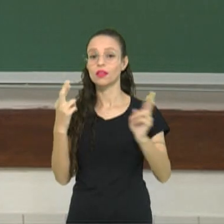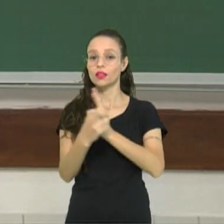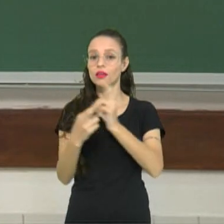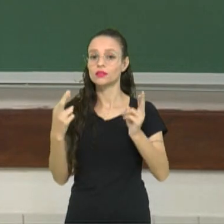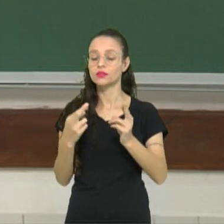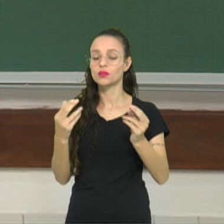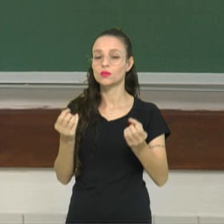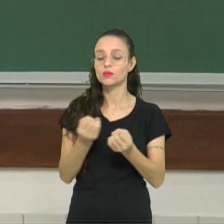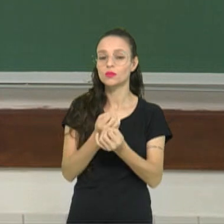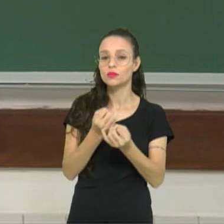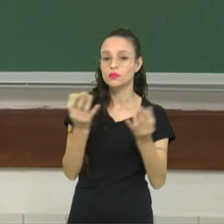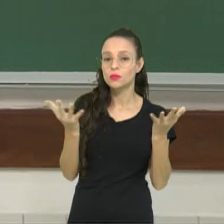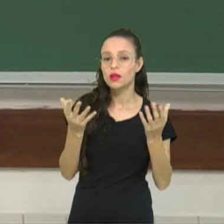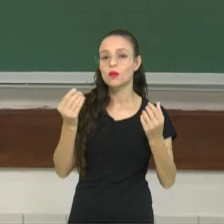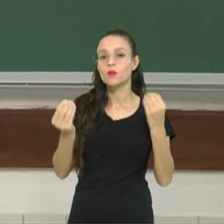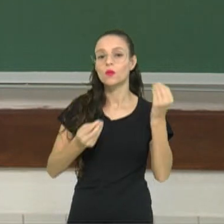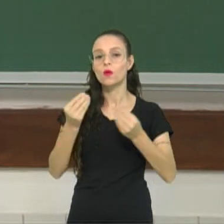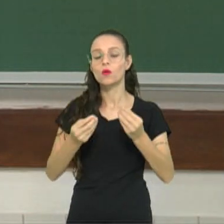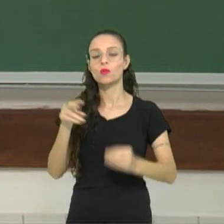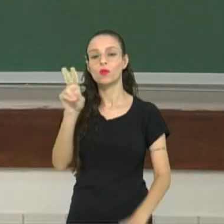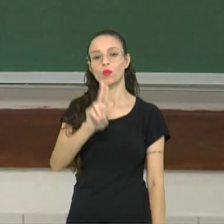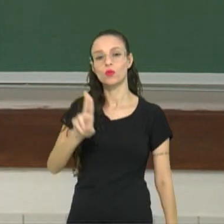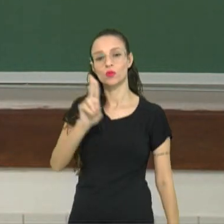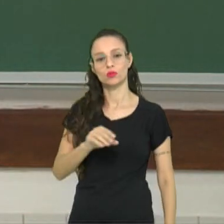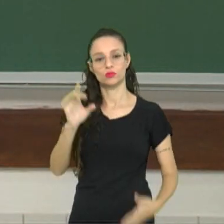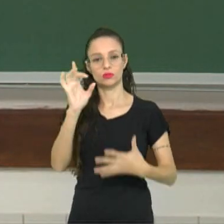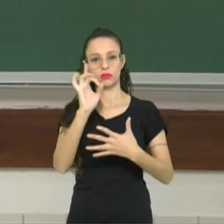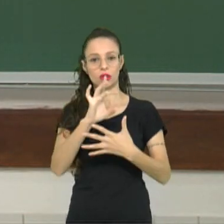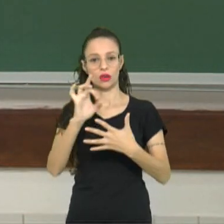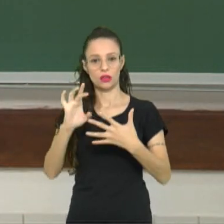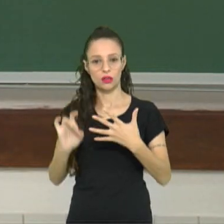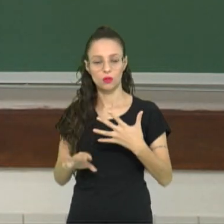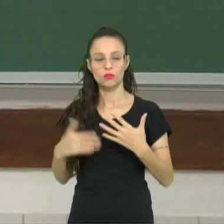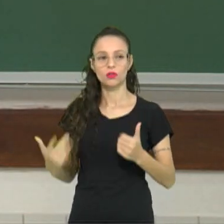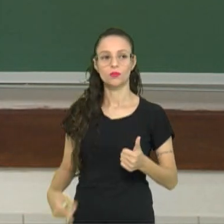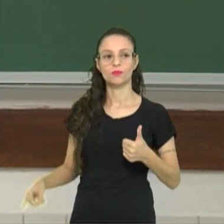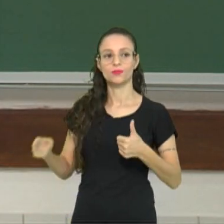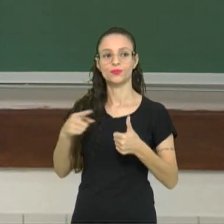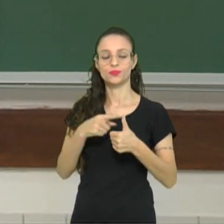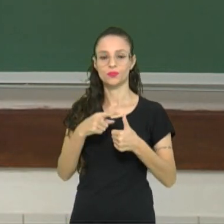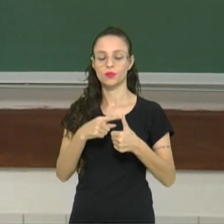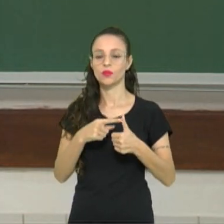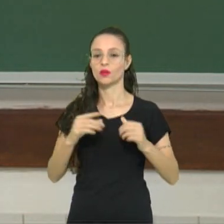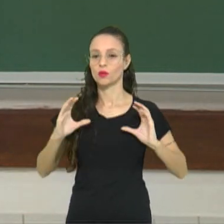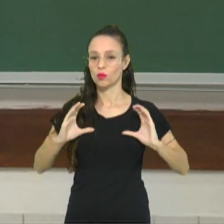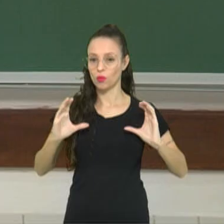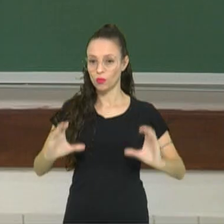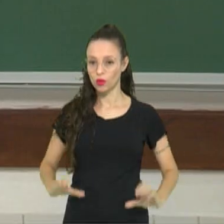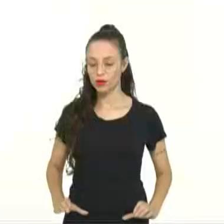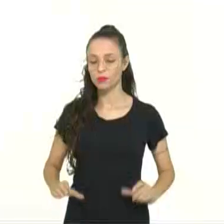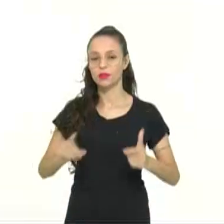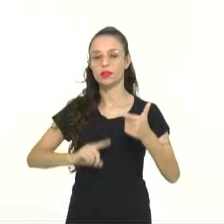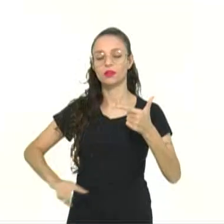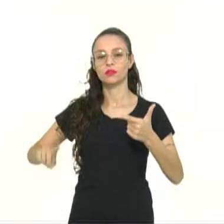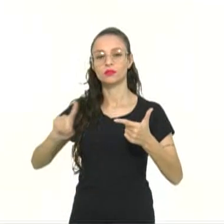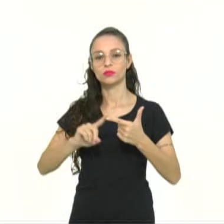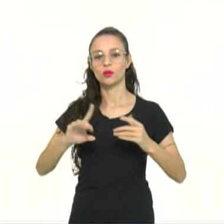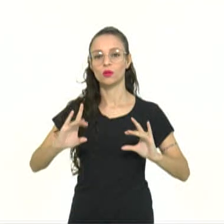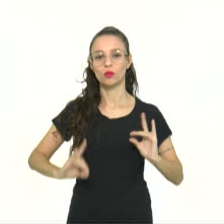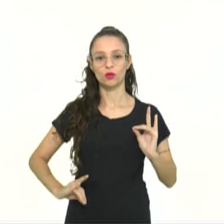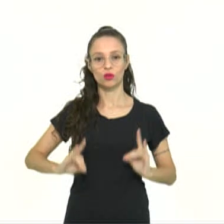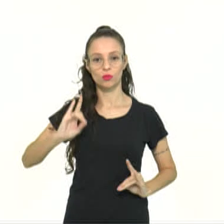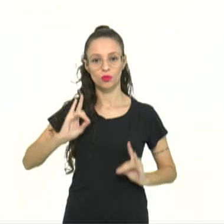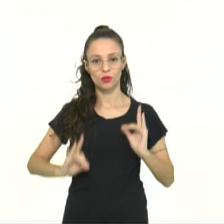você do uso, da aplicabilidade de cada um deles. Então temos os métodos comportamentais, os métodos